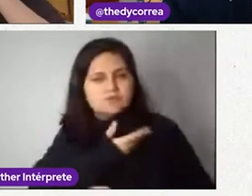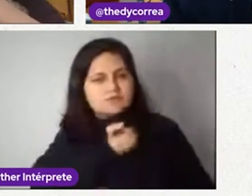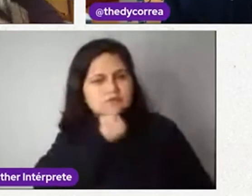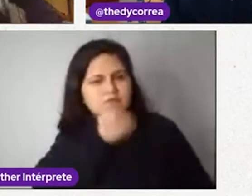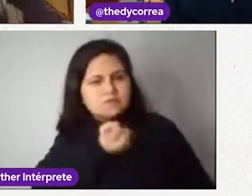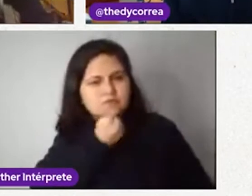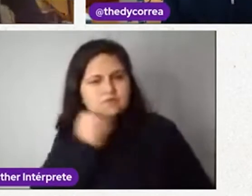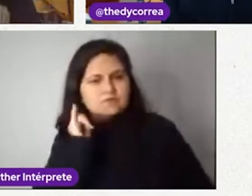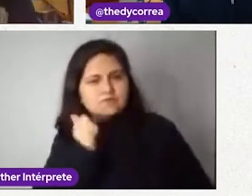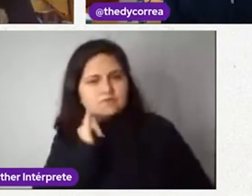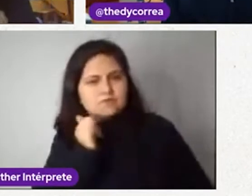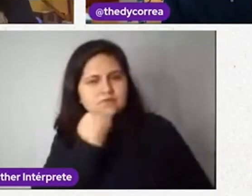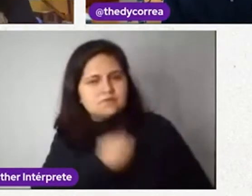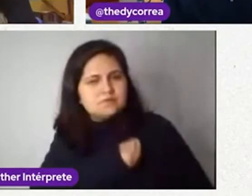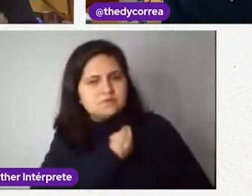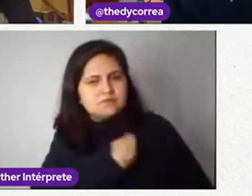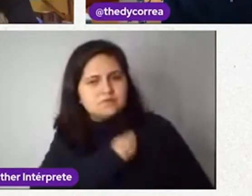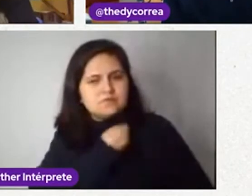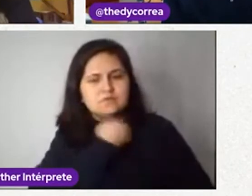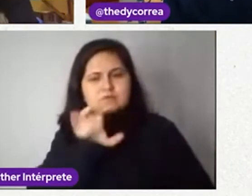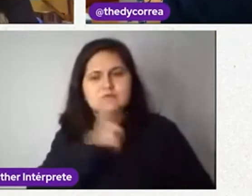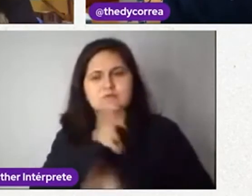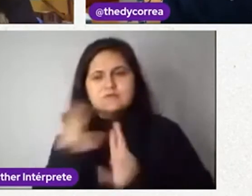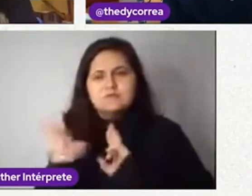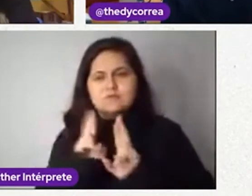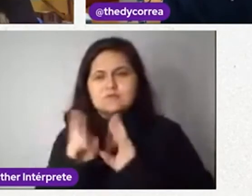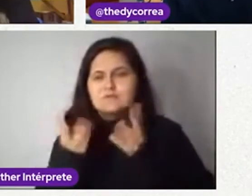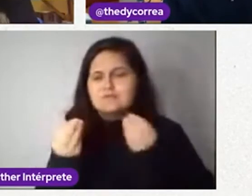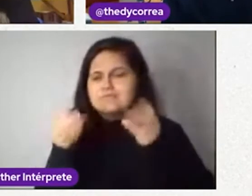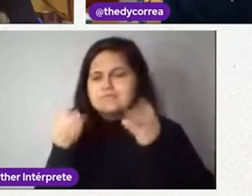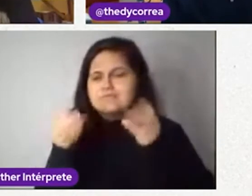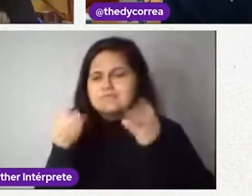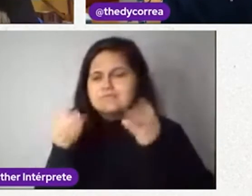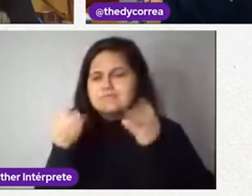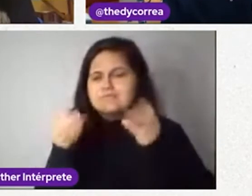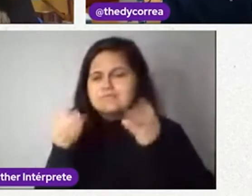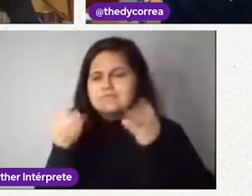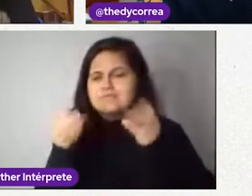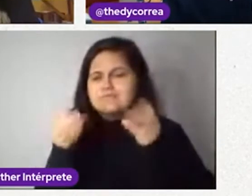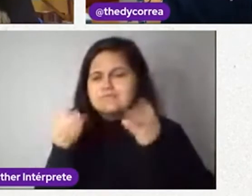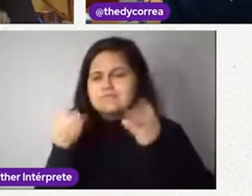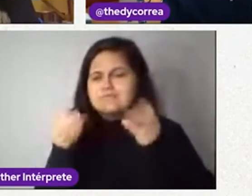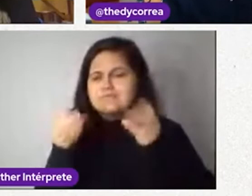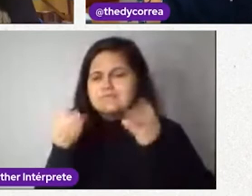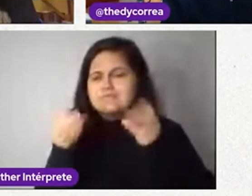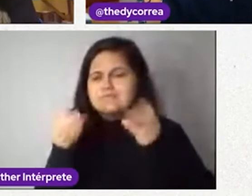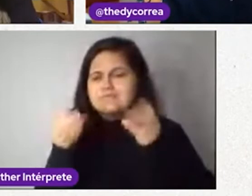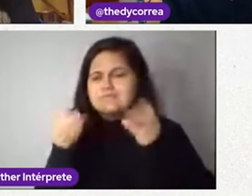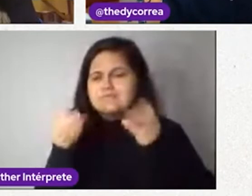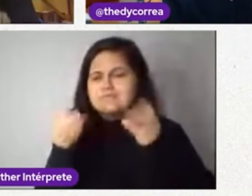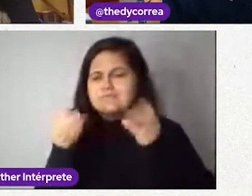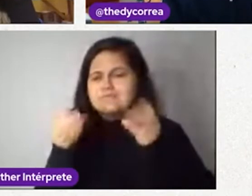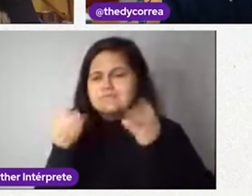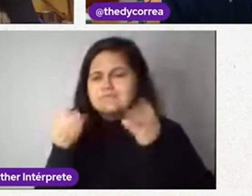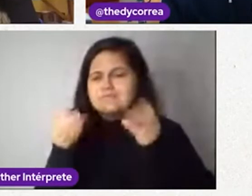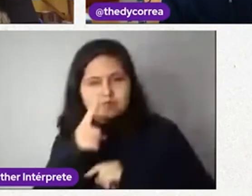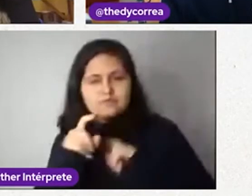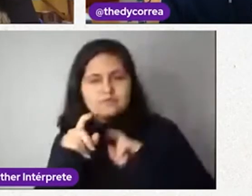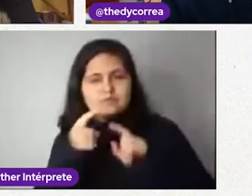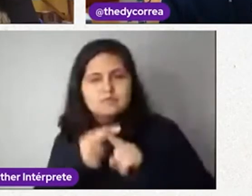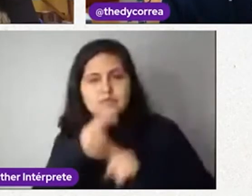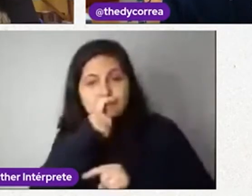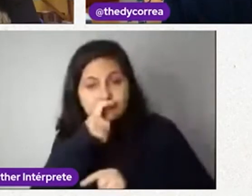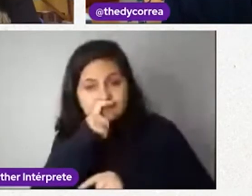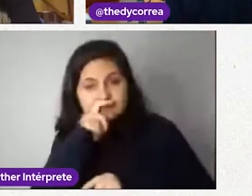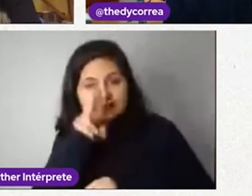essa história, que ele viveu isso, que ele tinha uma relação muito especial com a música Sobre o Tempo, porque o pai dele usou essa